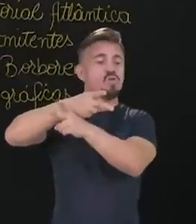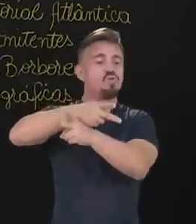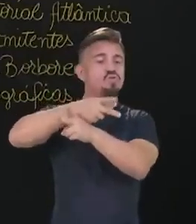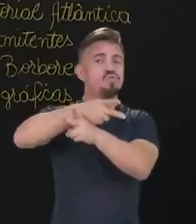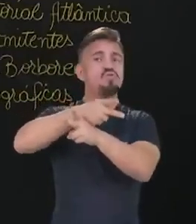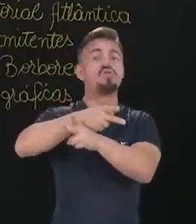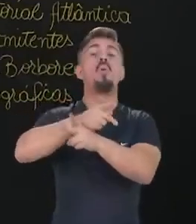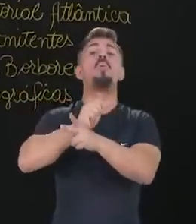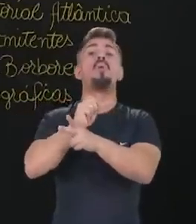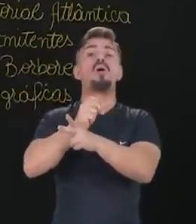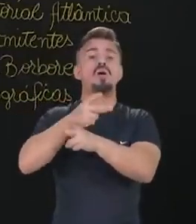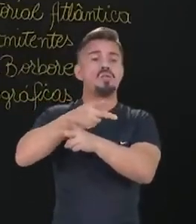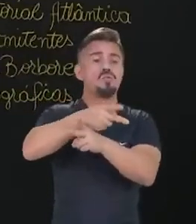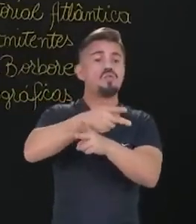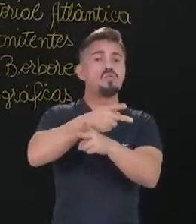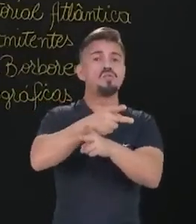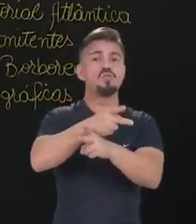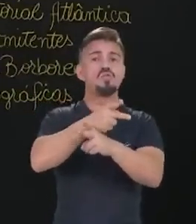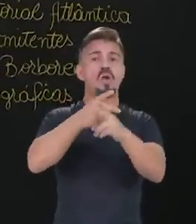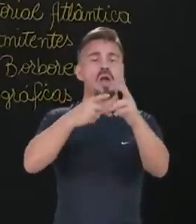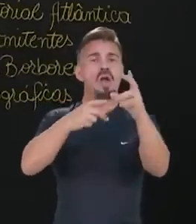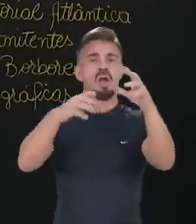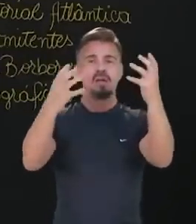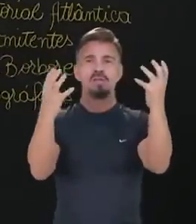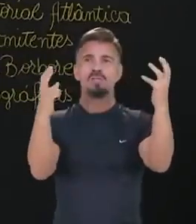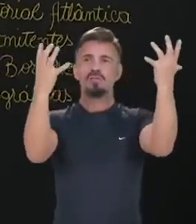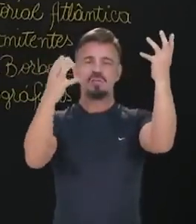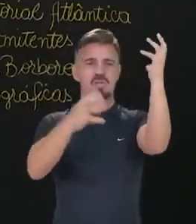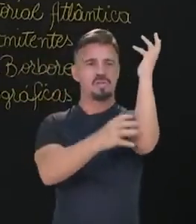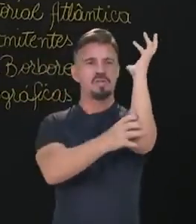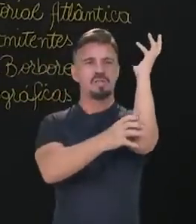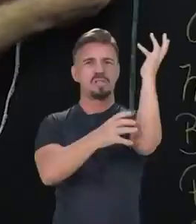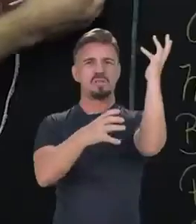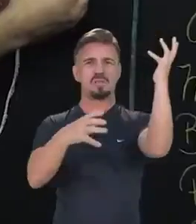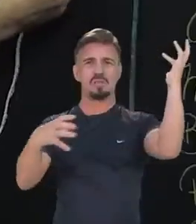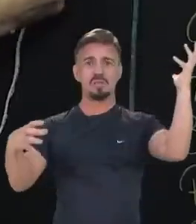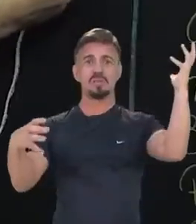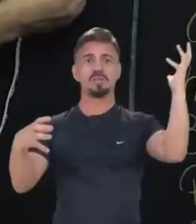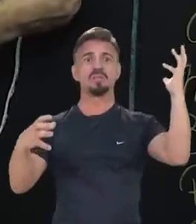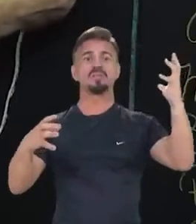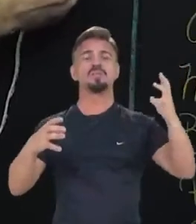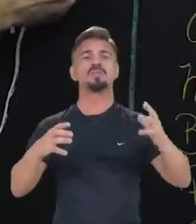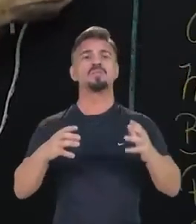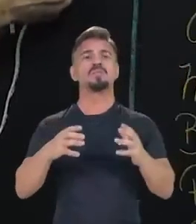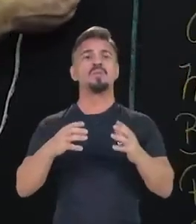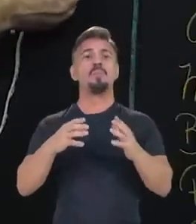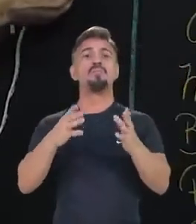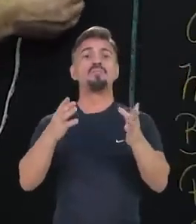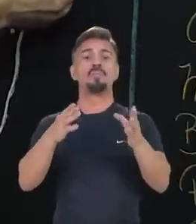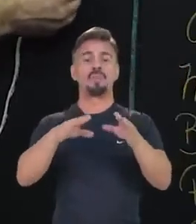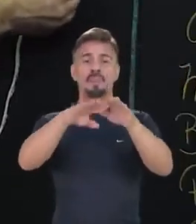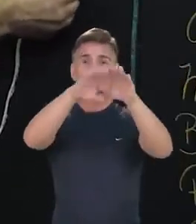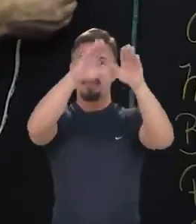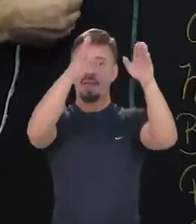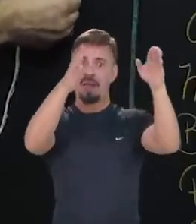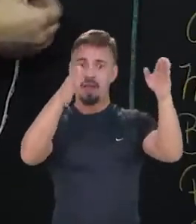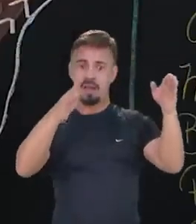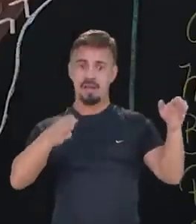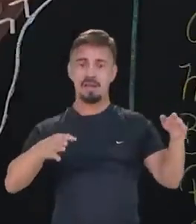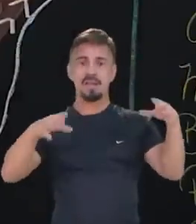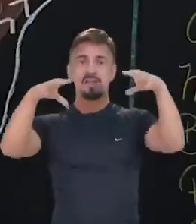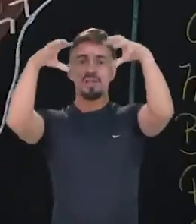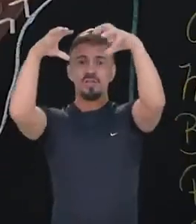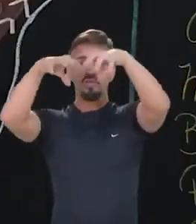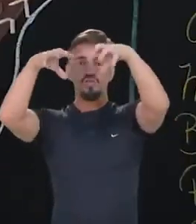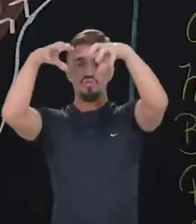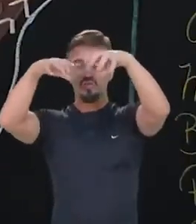vão fazer o quê? Vão trazer umidade para a região. Só que ao tentar atravessar essas montanhas, a chuva vai ficar aqui, ó, na